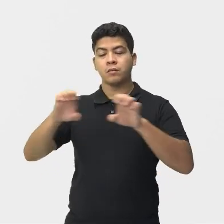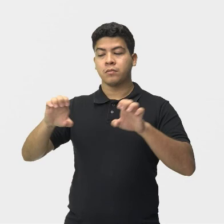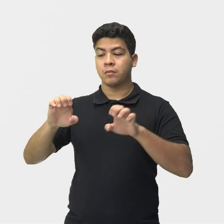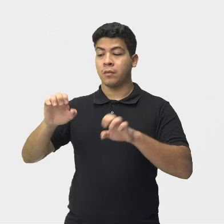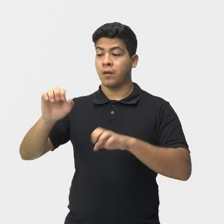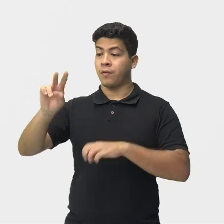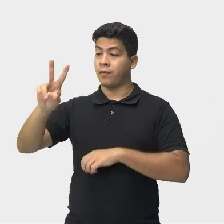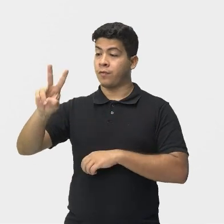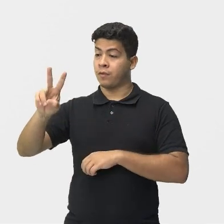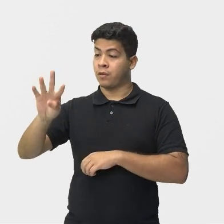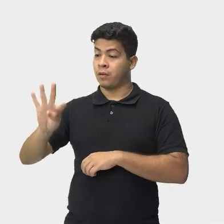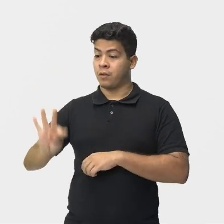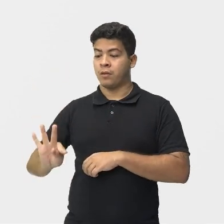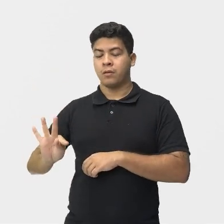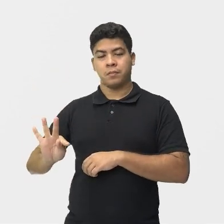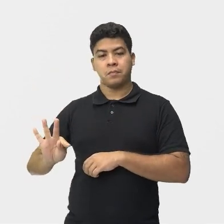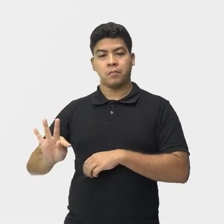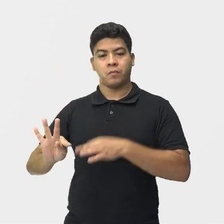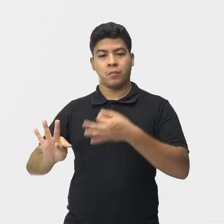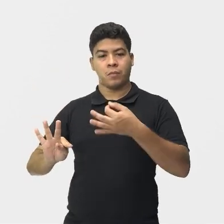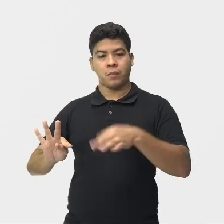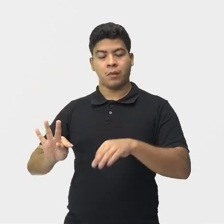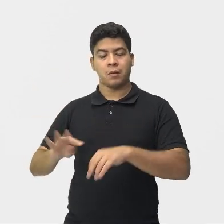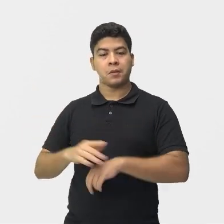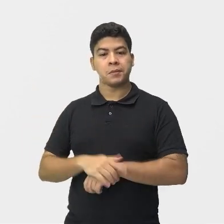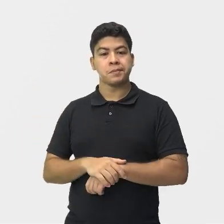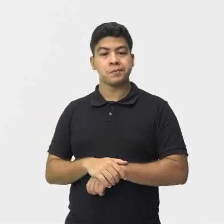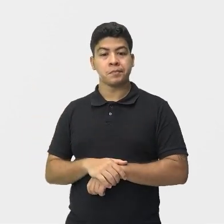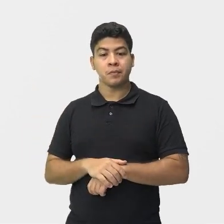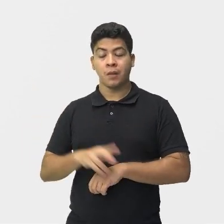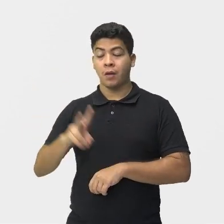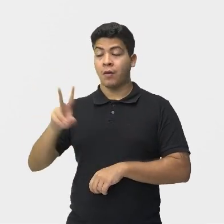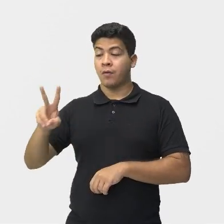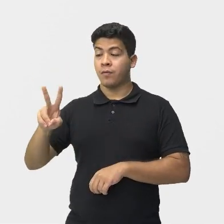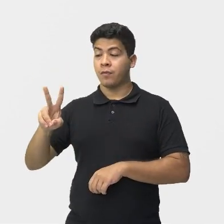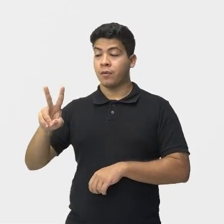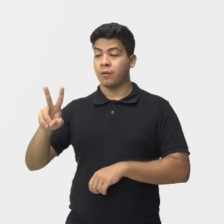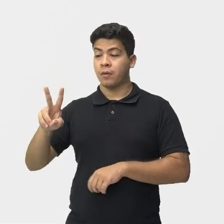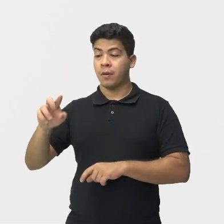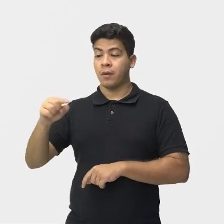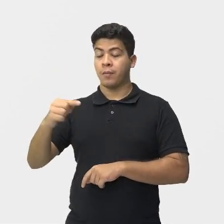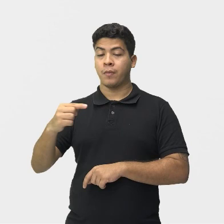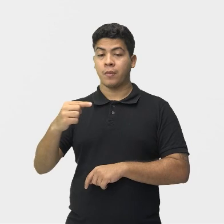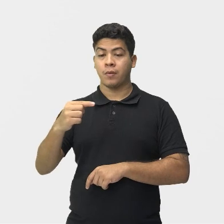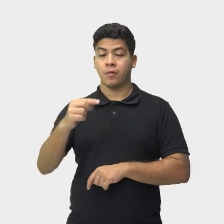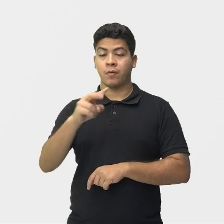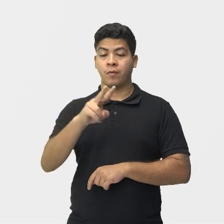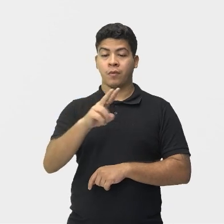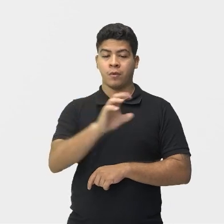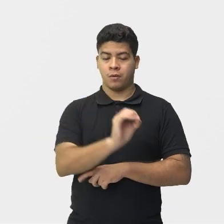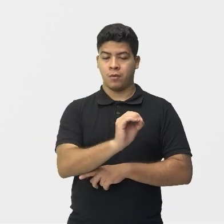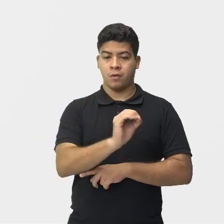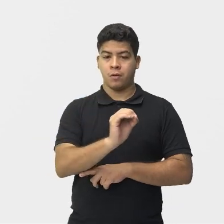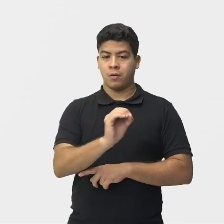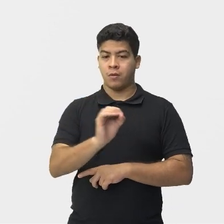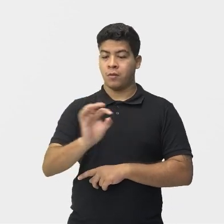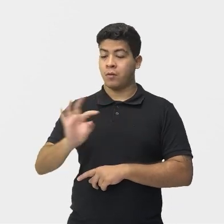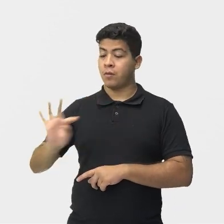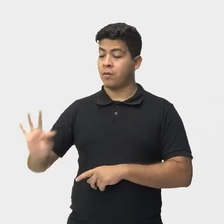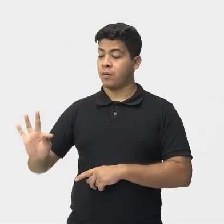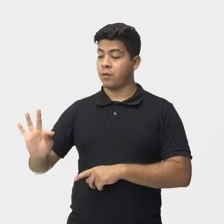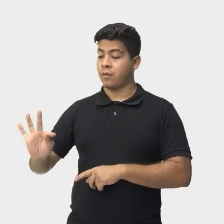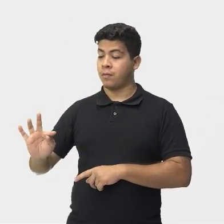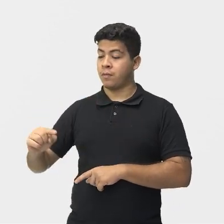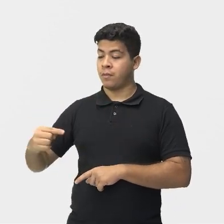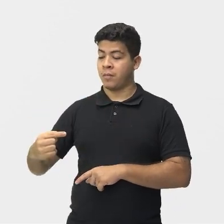equação, ΔV sobre ΔT, onde o ΔV é V menos V0 e o ΔT, T menos T0. Como eu